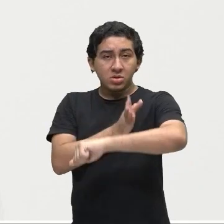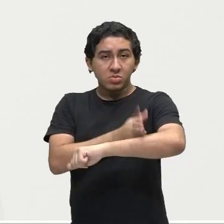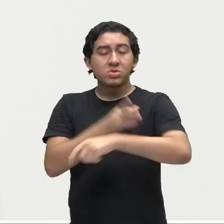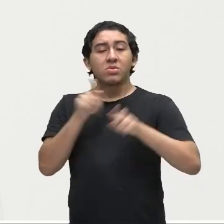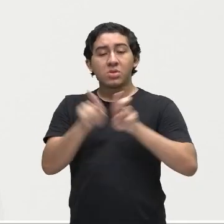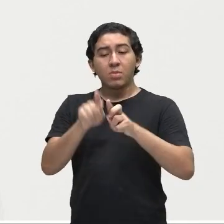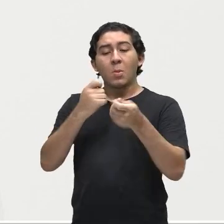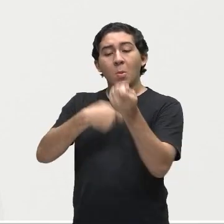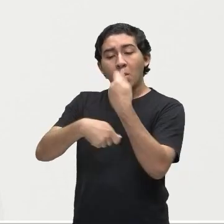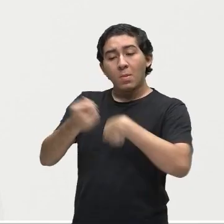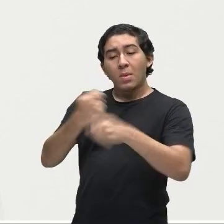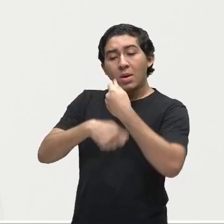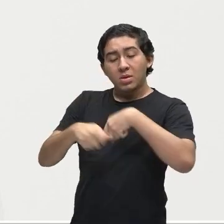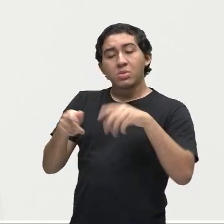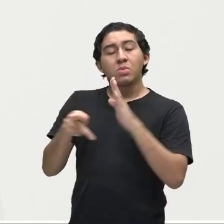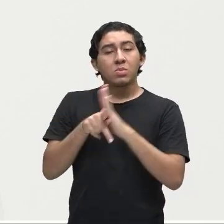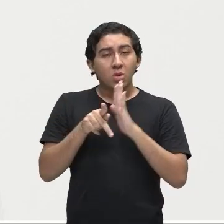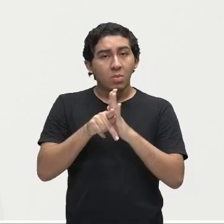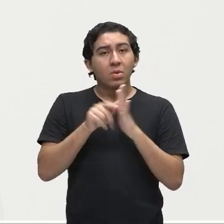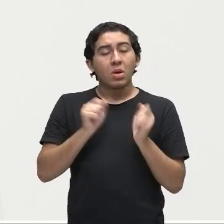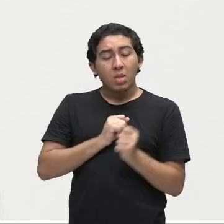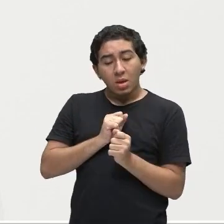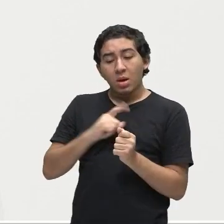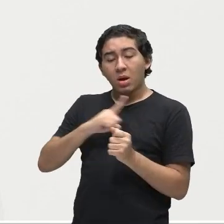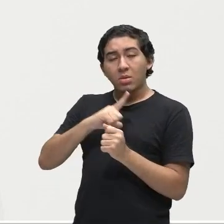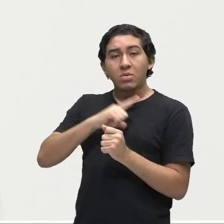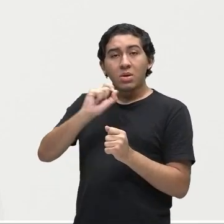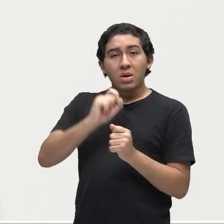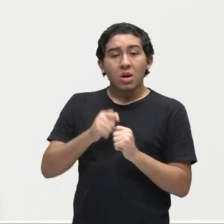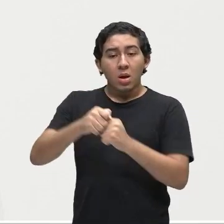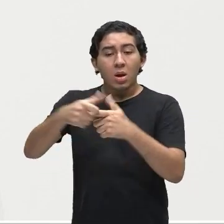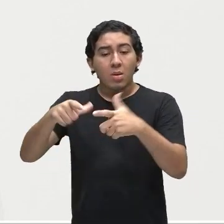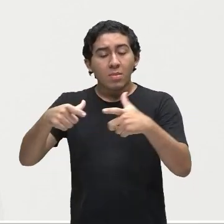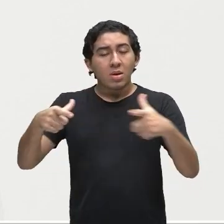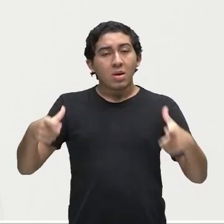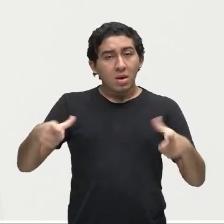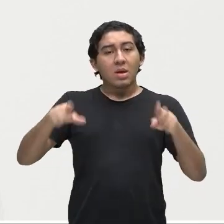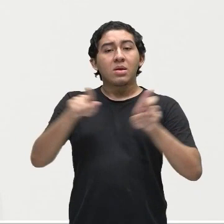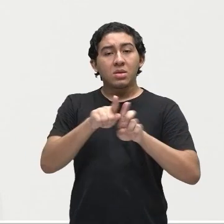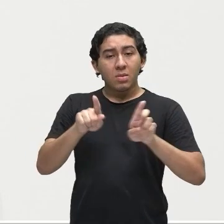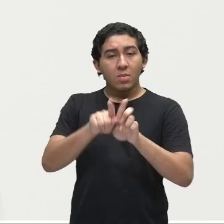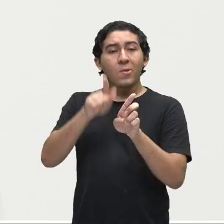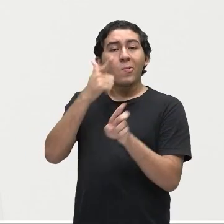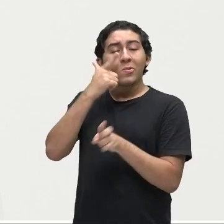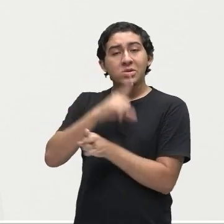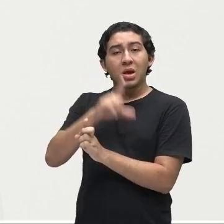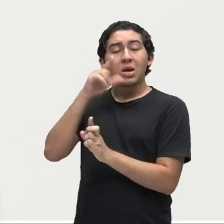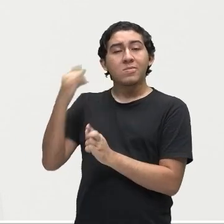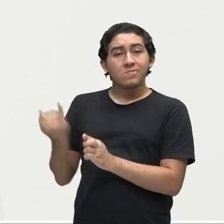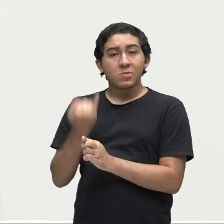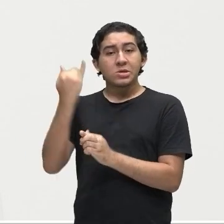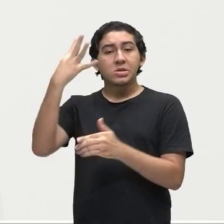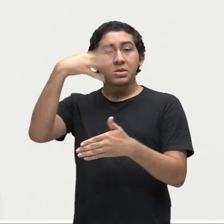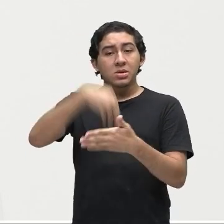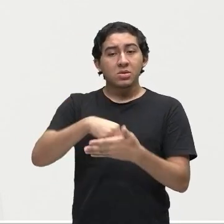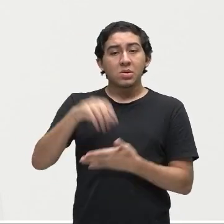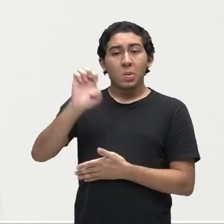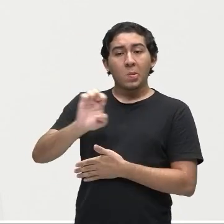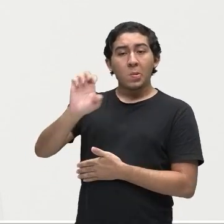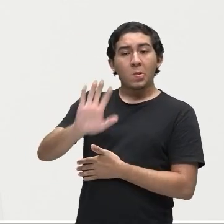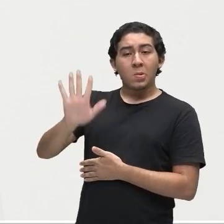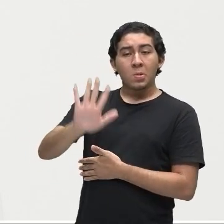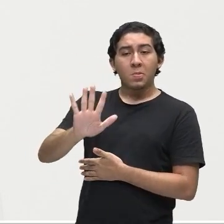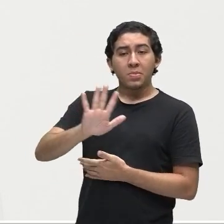que passaria também a ampliar. Ele vai começar a ter cada vez mais importância dentro